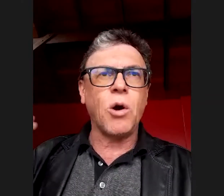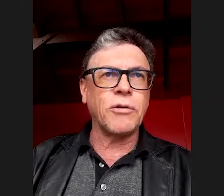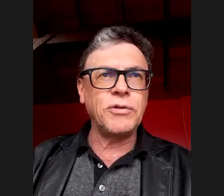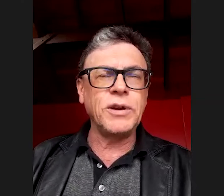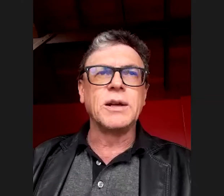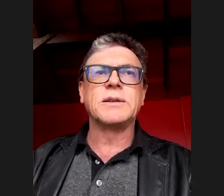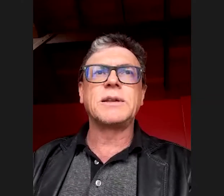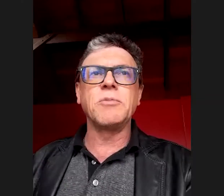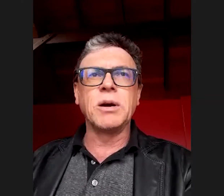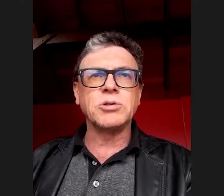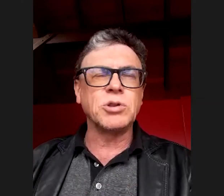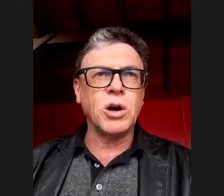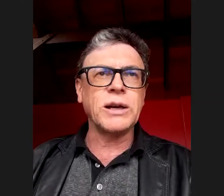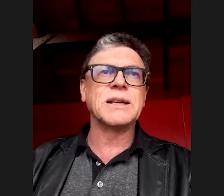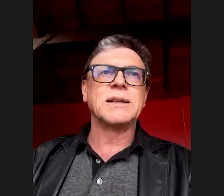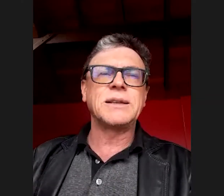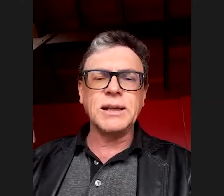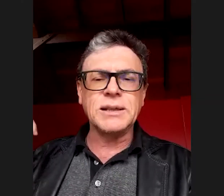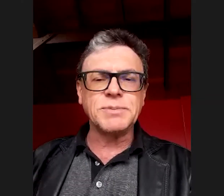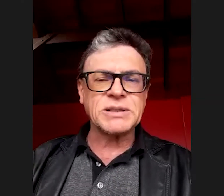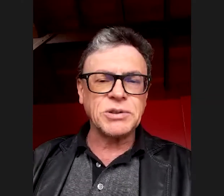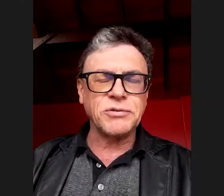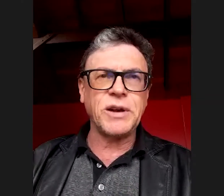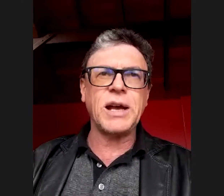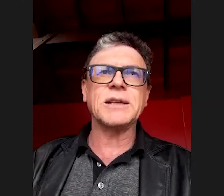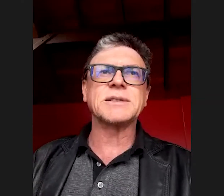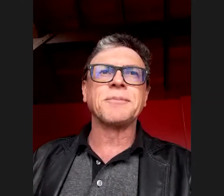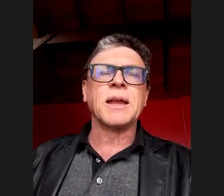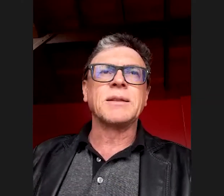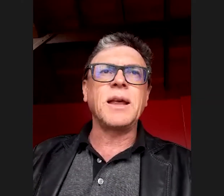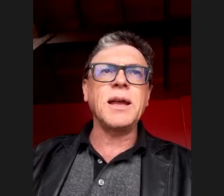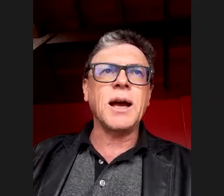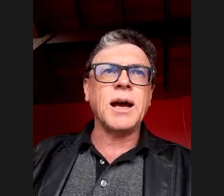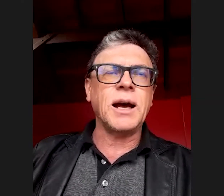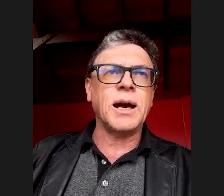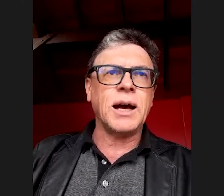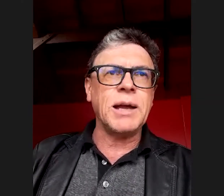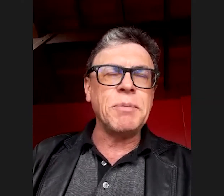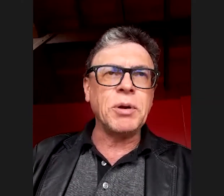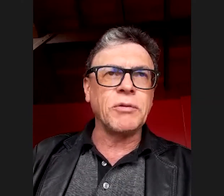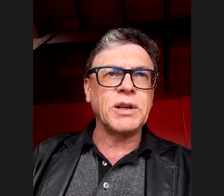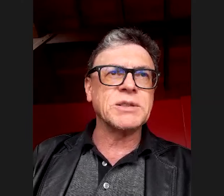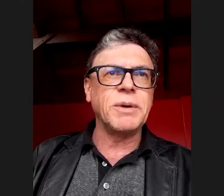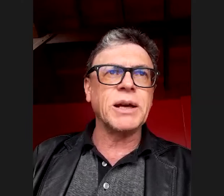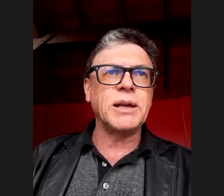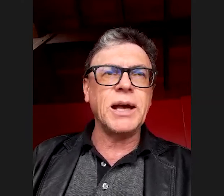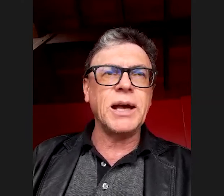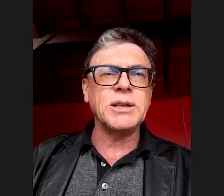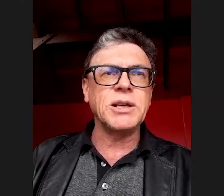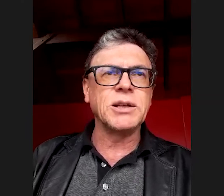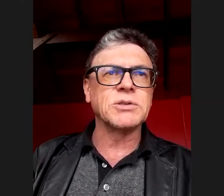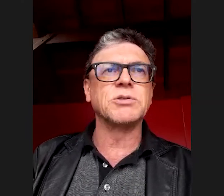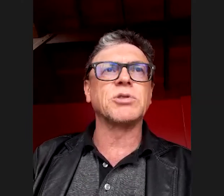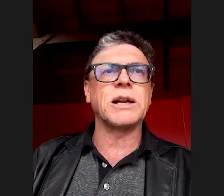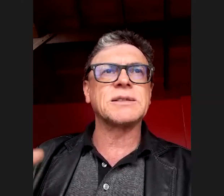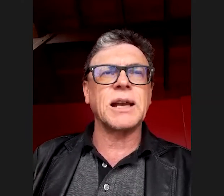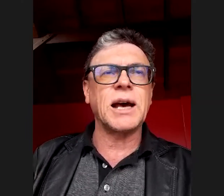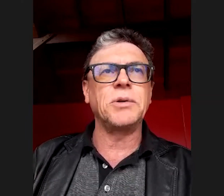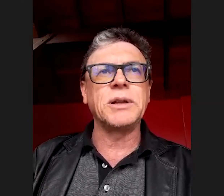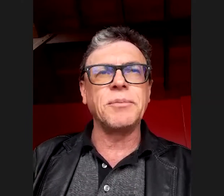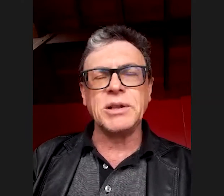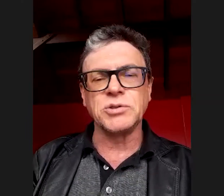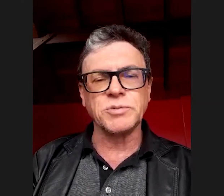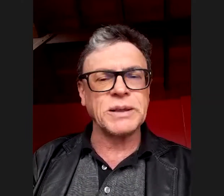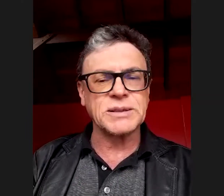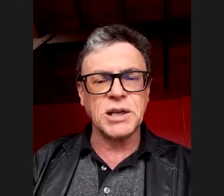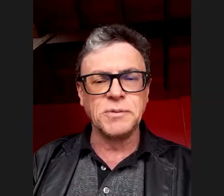o layoff, tem o banco de horas, tem antecipação de férias, tem a MP 936, que é de redução de jornada de salário